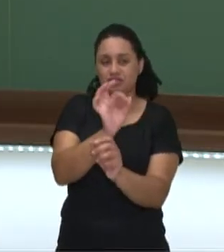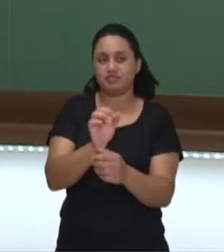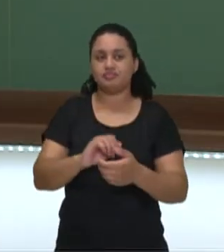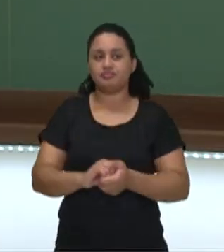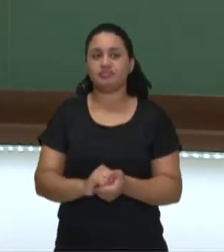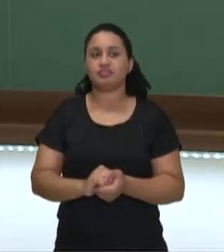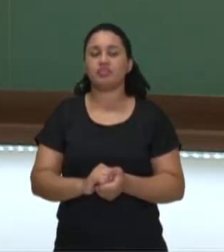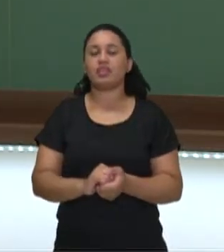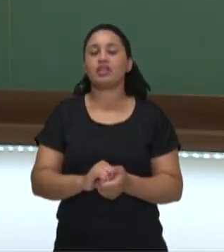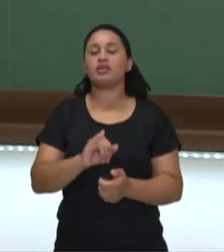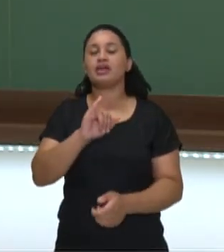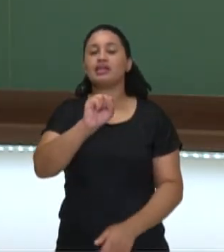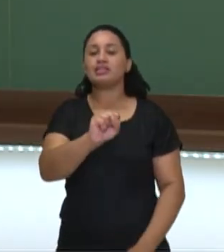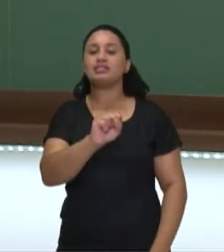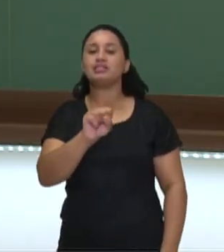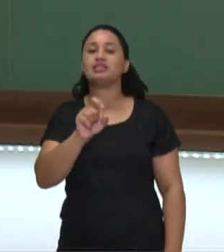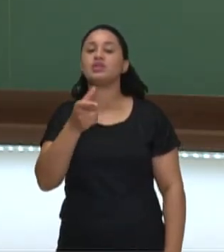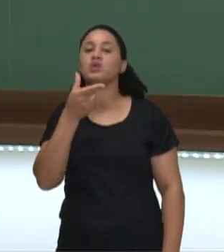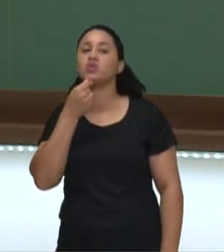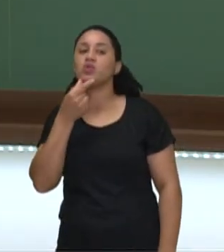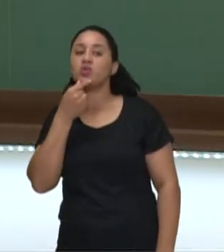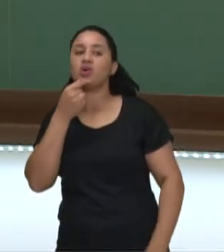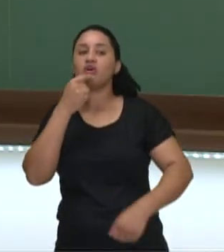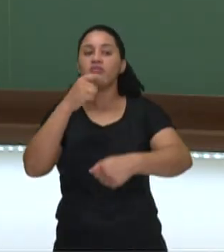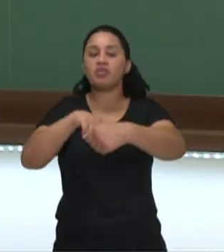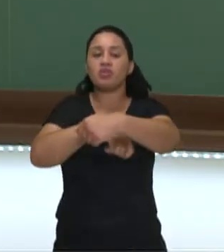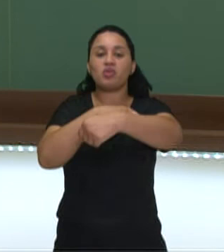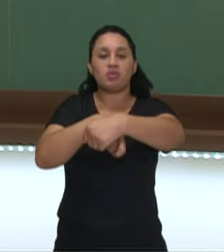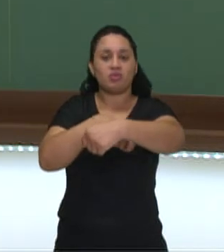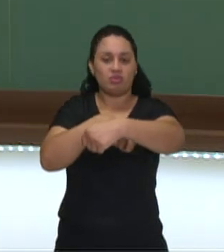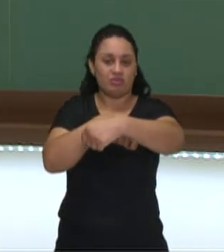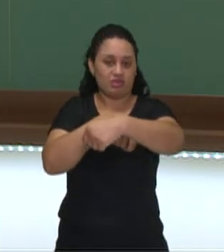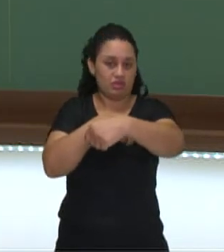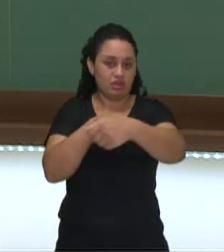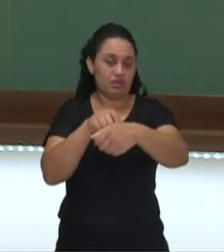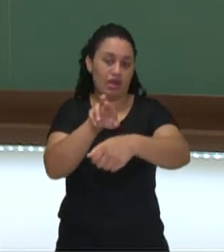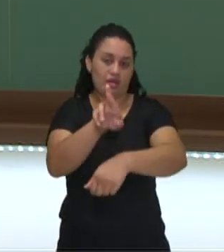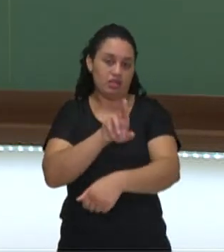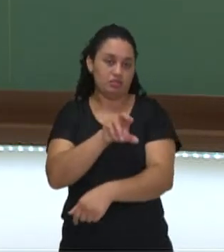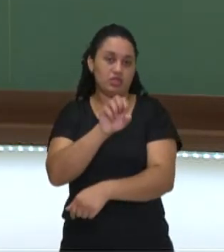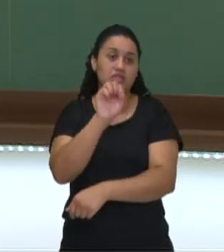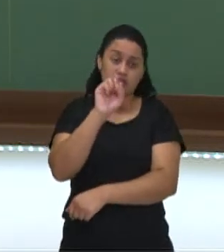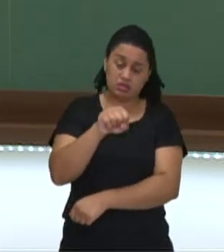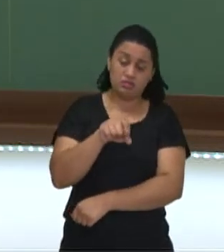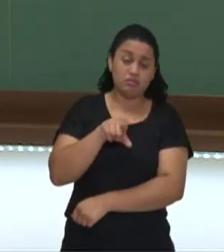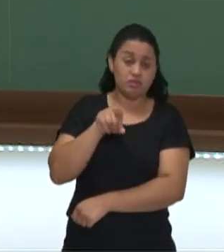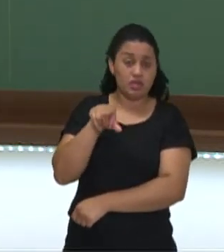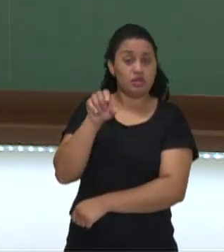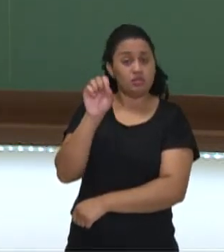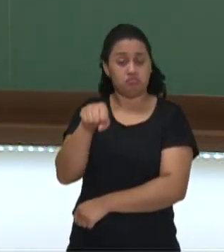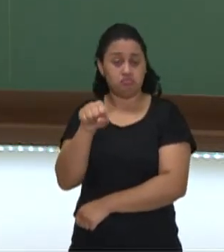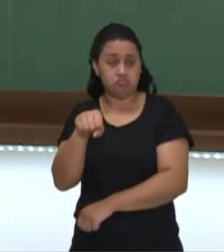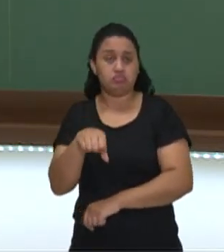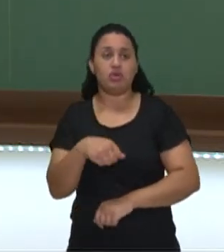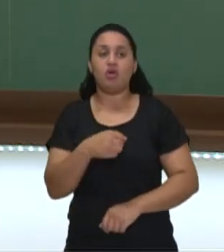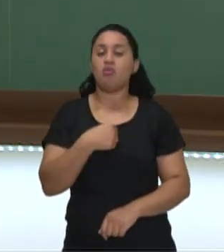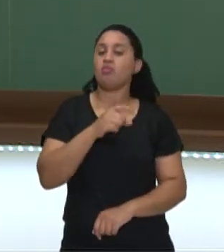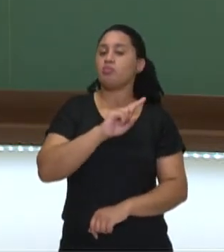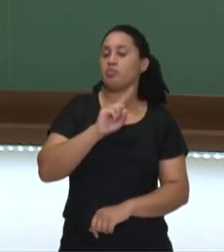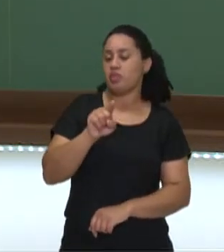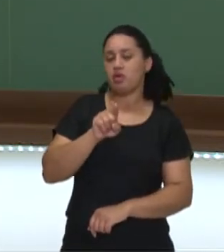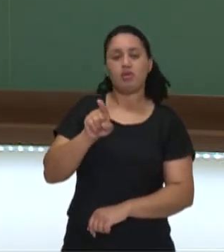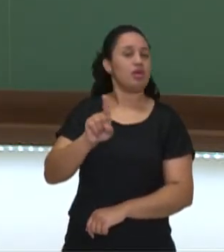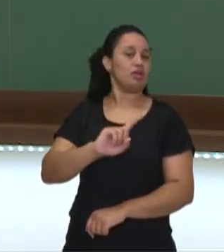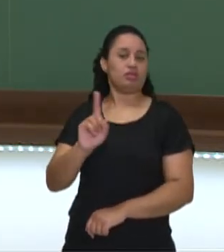the man cooking? Yes, he is. No, he isn't. Ok? Então, é só você jogar o verbo to be para